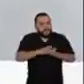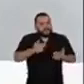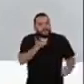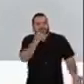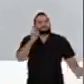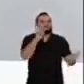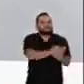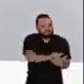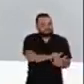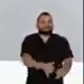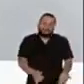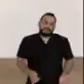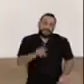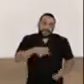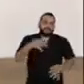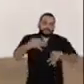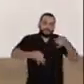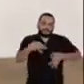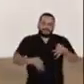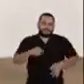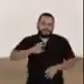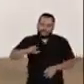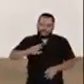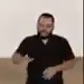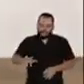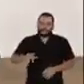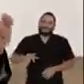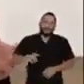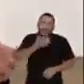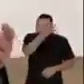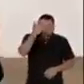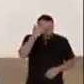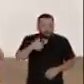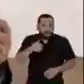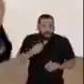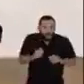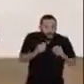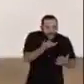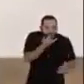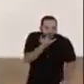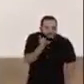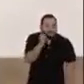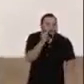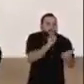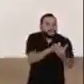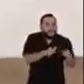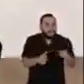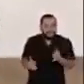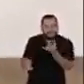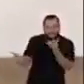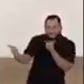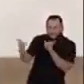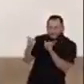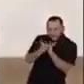um ato de justiça é um ato a da pessoa que dá o perdão e o ato daquele que recebe se